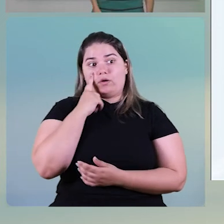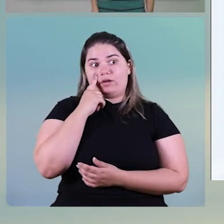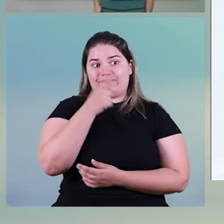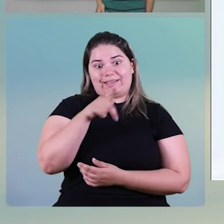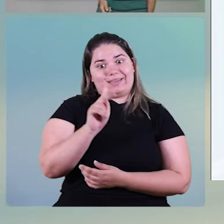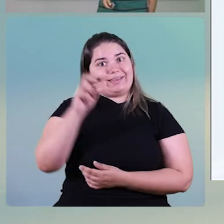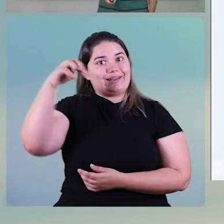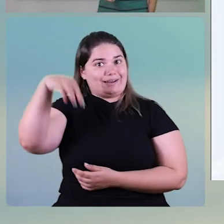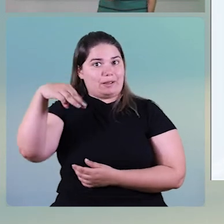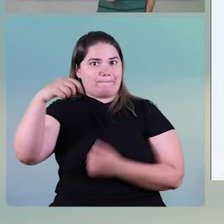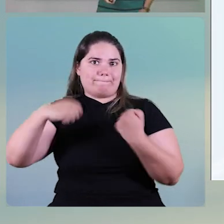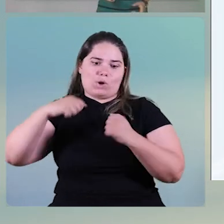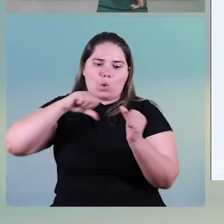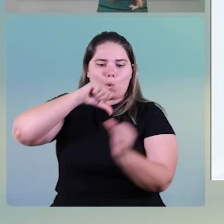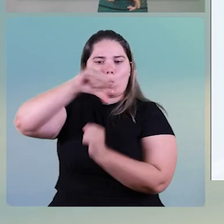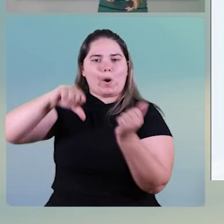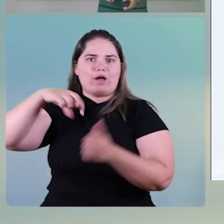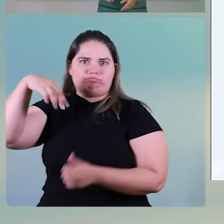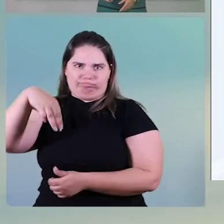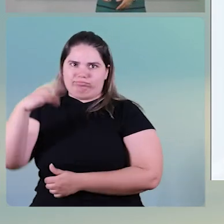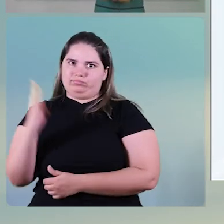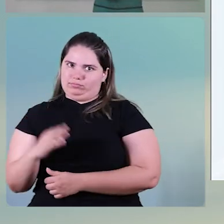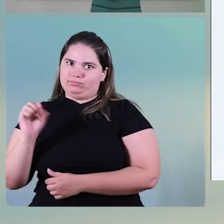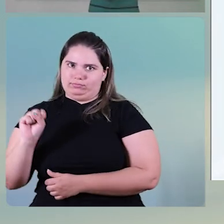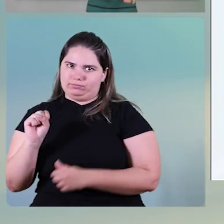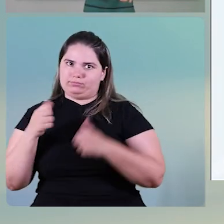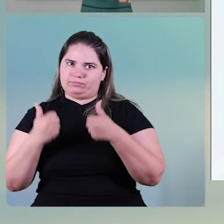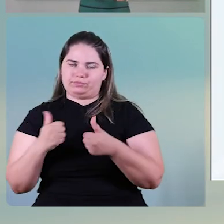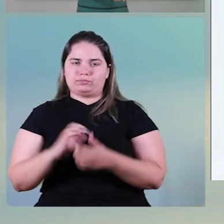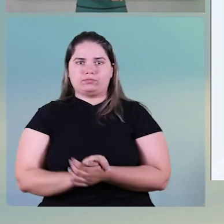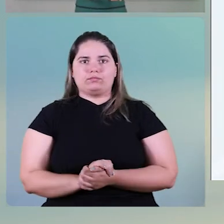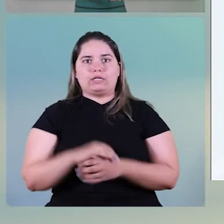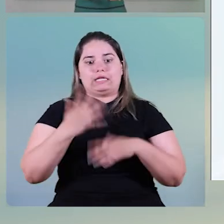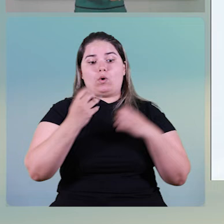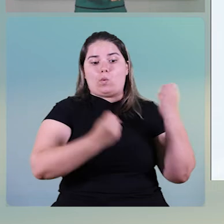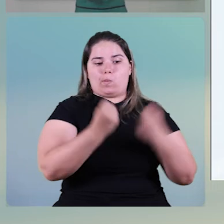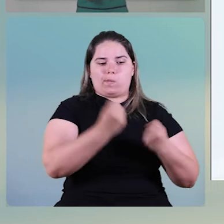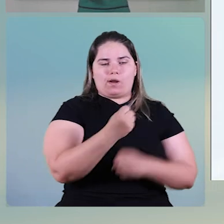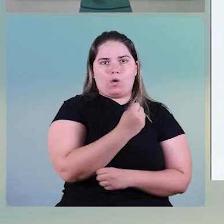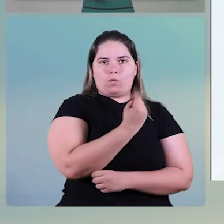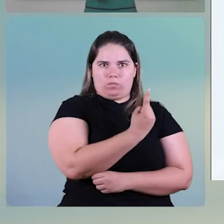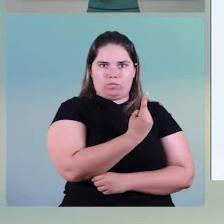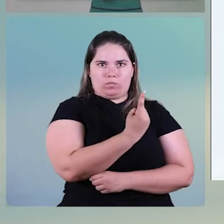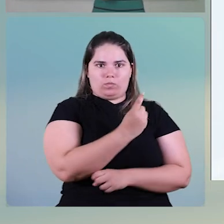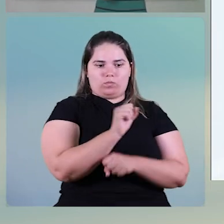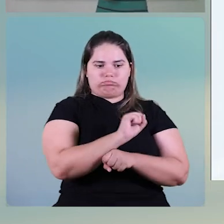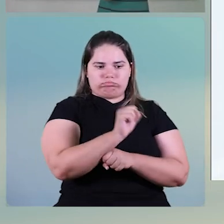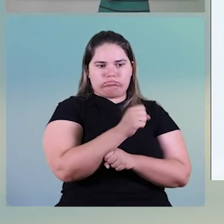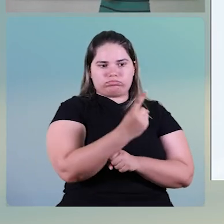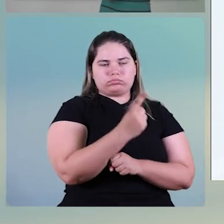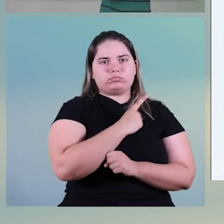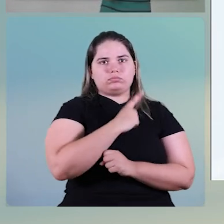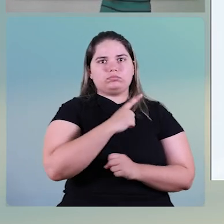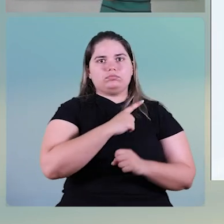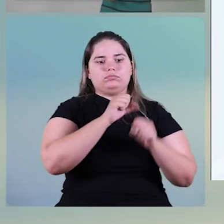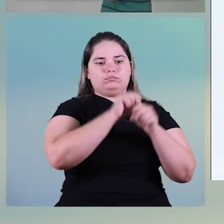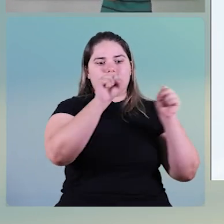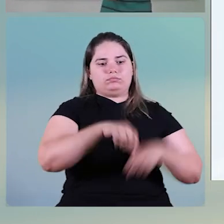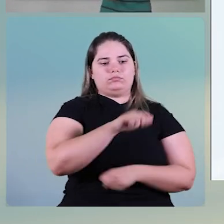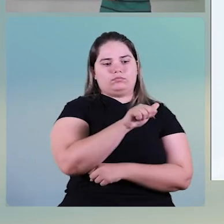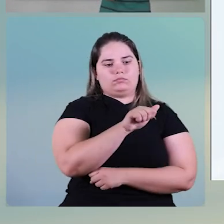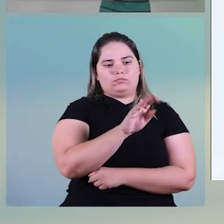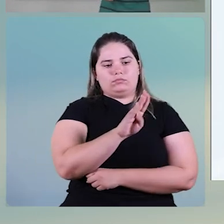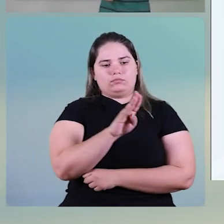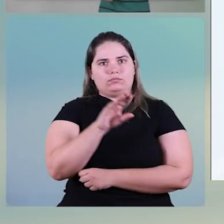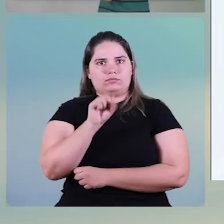tá? O carro 1 tem o sistema ABS. Então, o sistema ABS é aquele que provoca o travamento